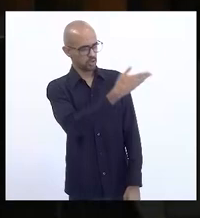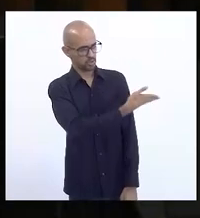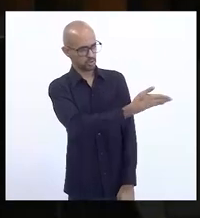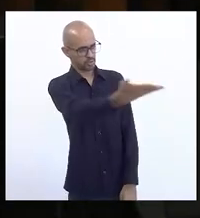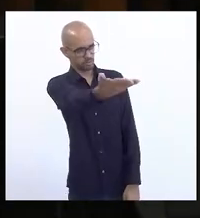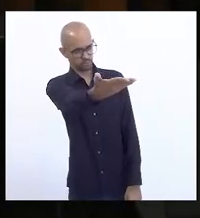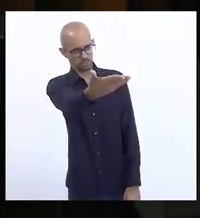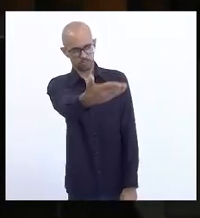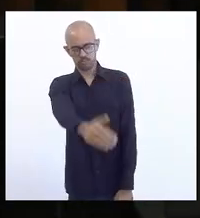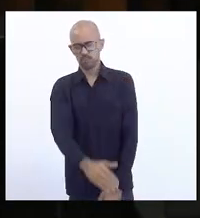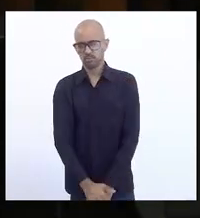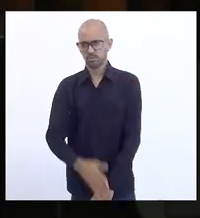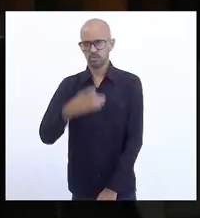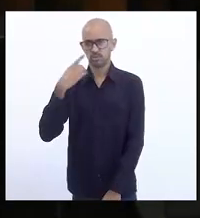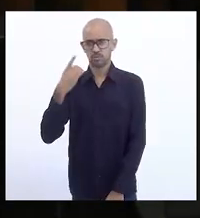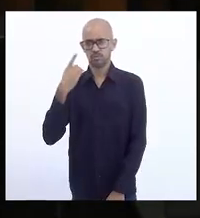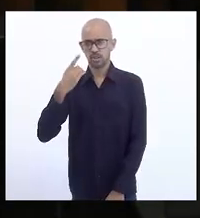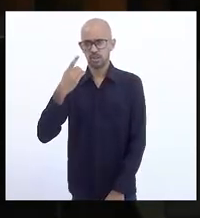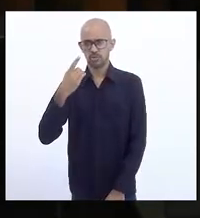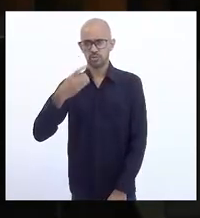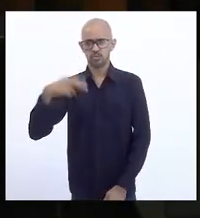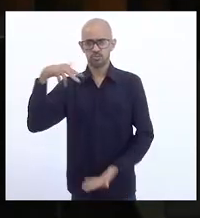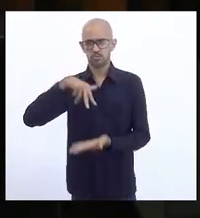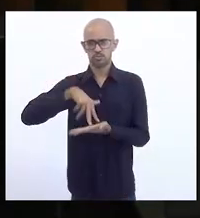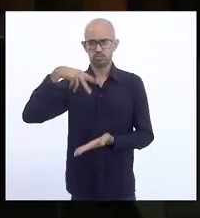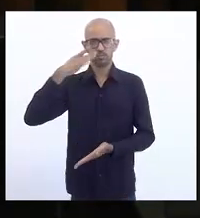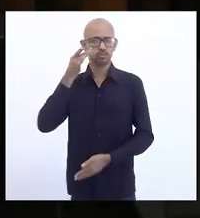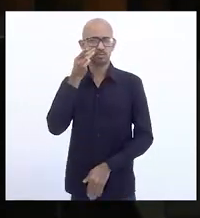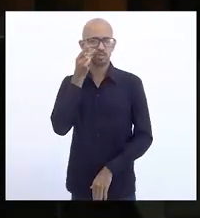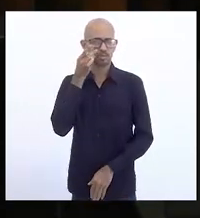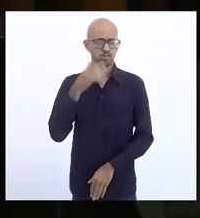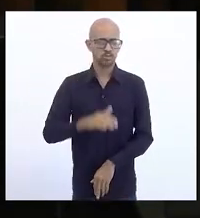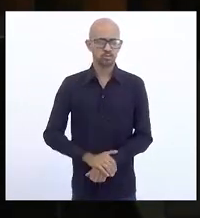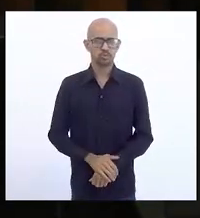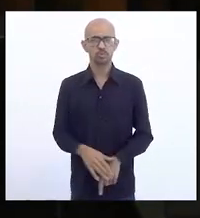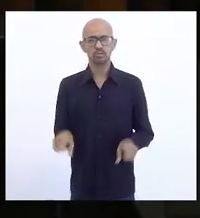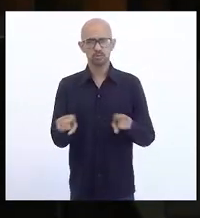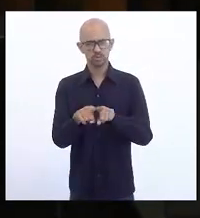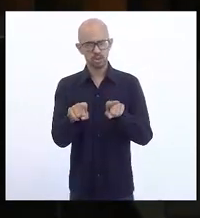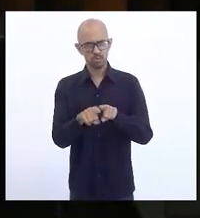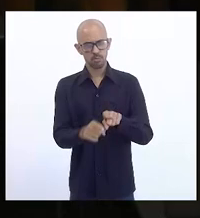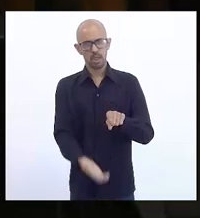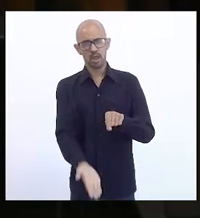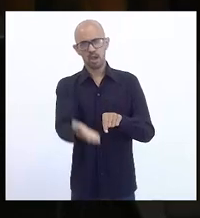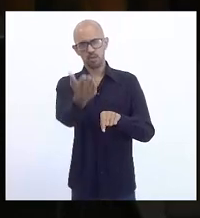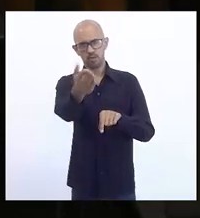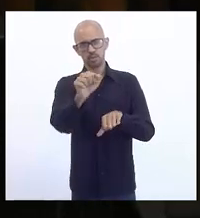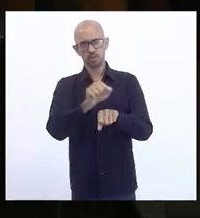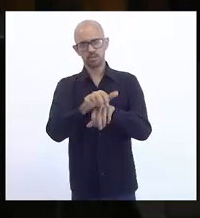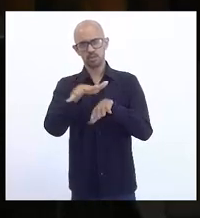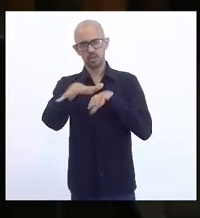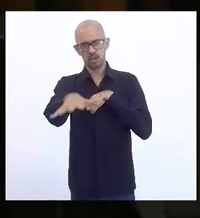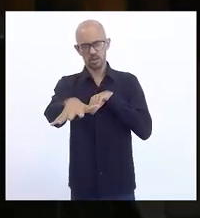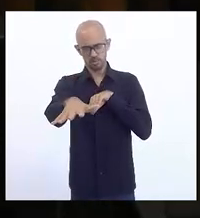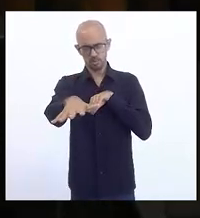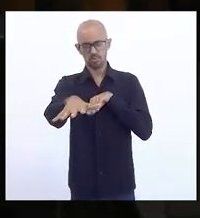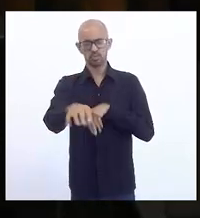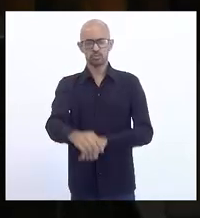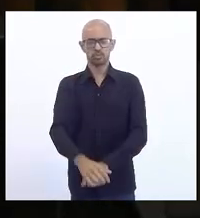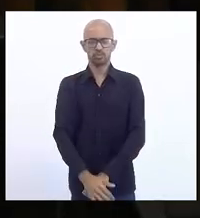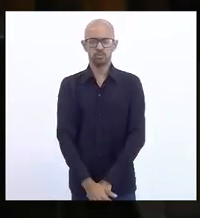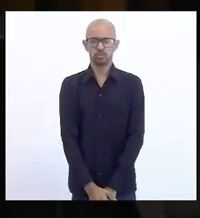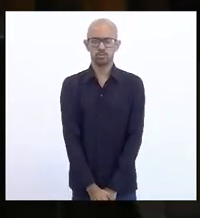senhores deputados presentes e também os que nos assistem de forma